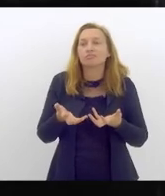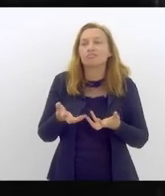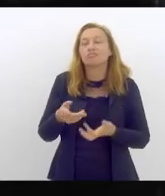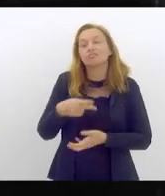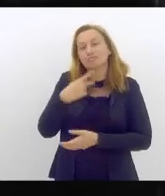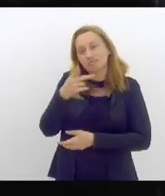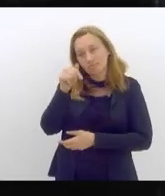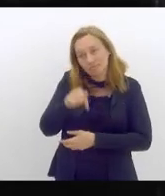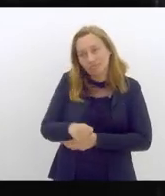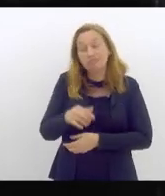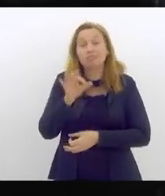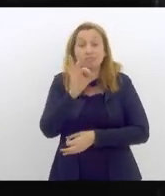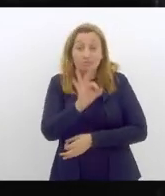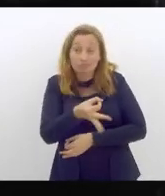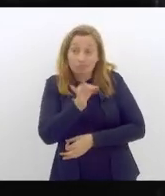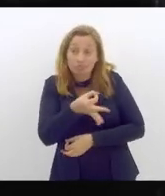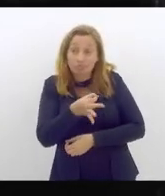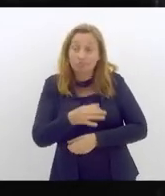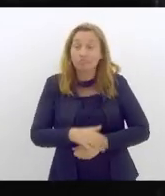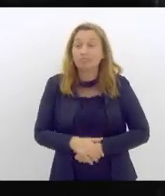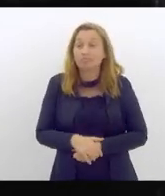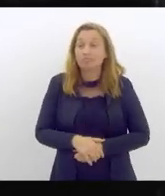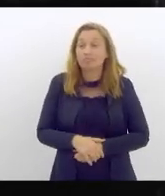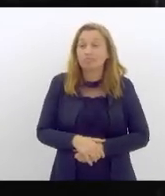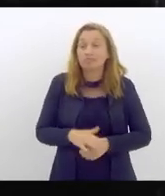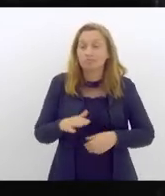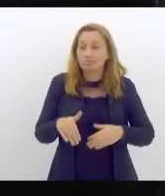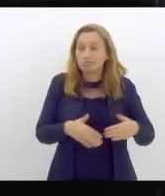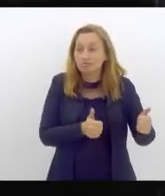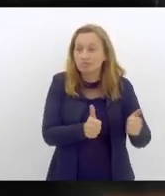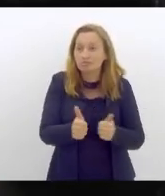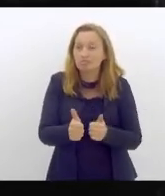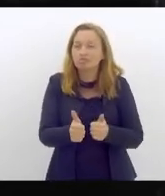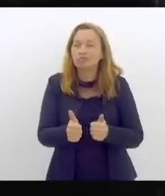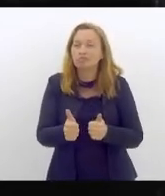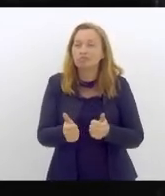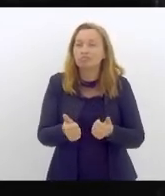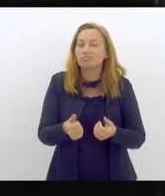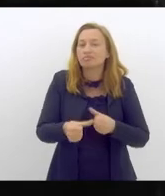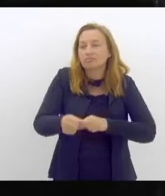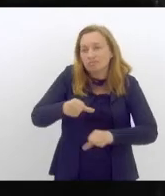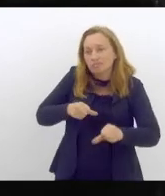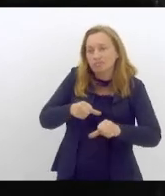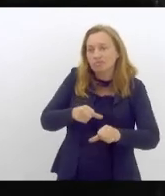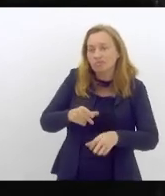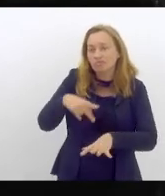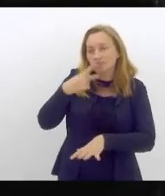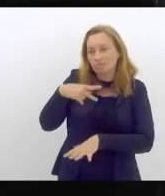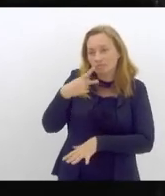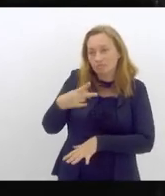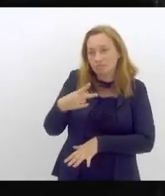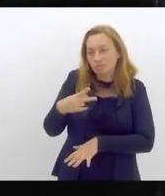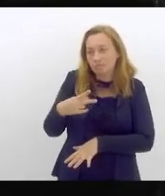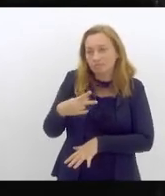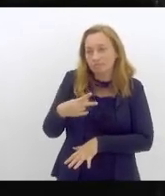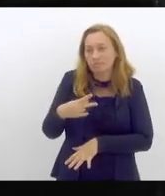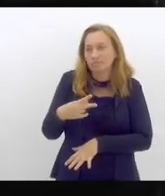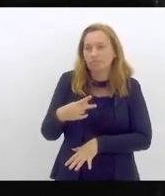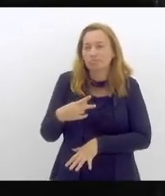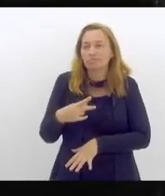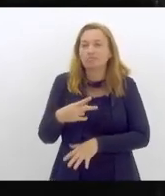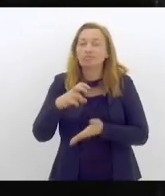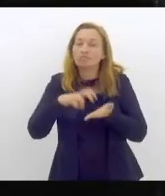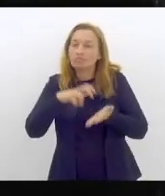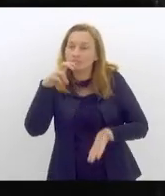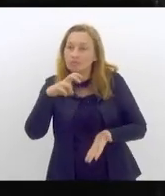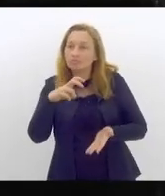essa fala justamente num caminho contrário ao que foi debatido não só na parte da manhã